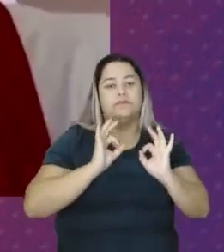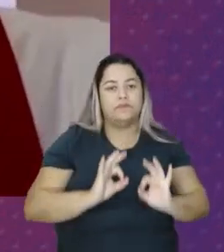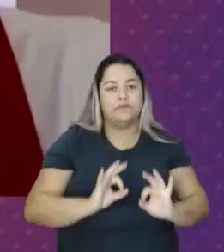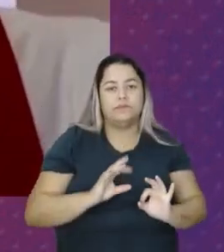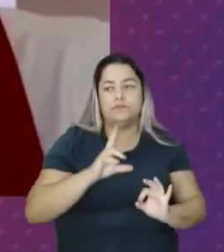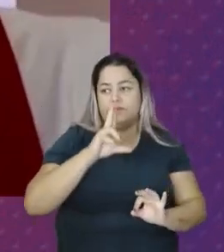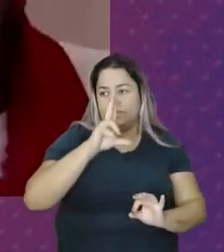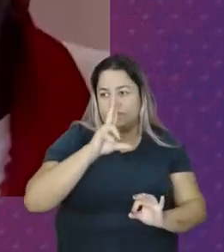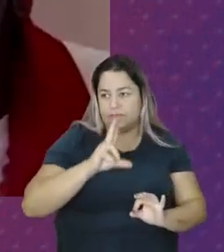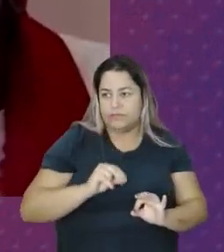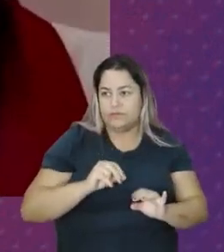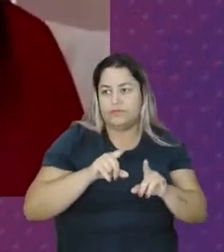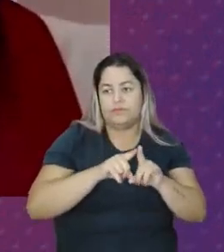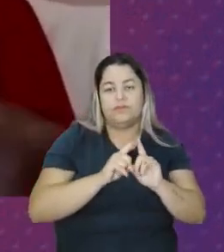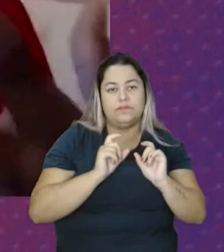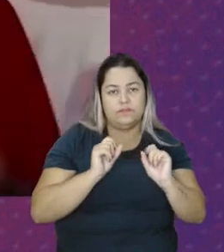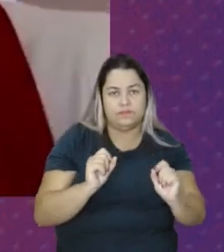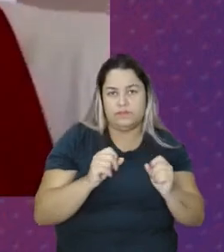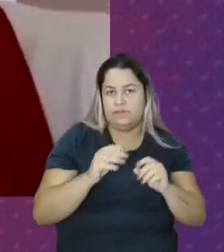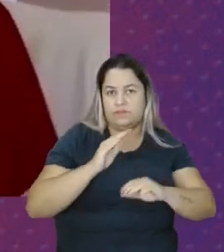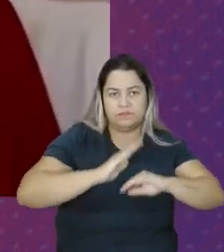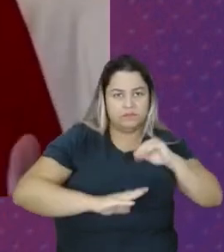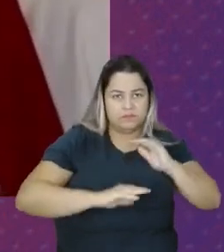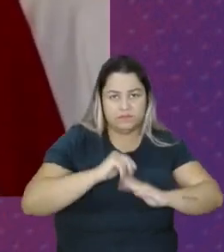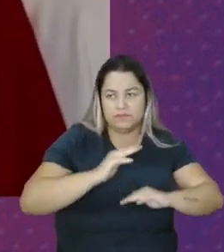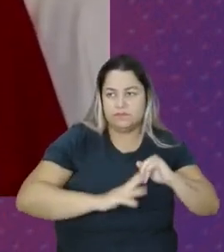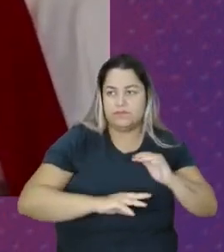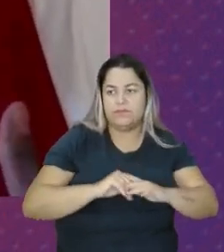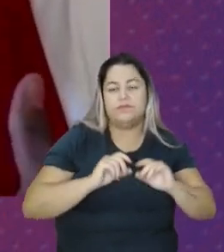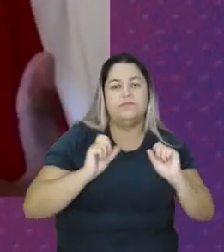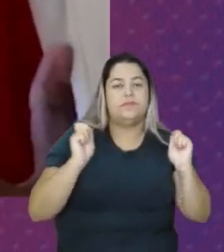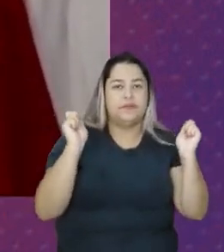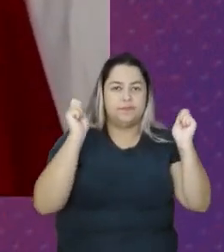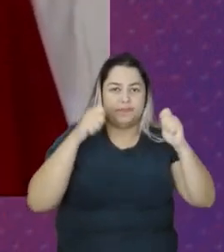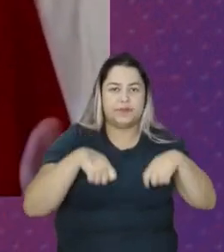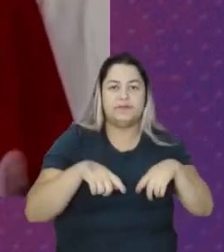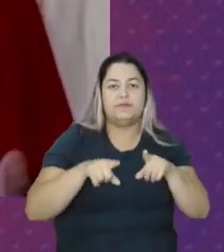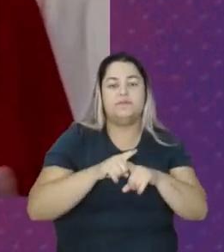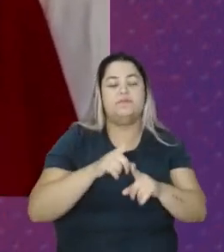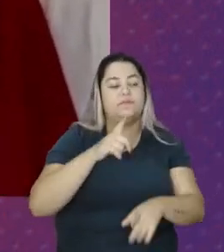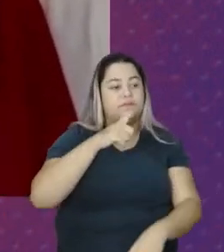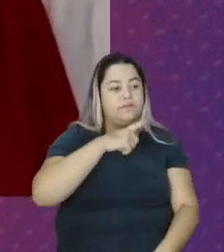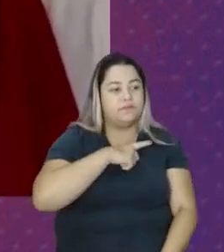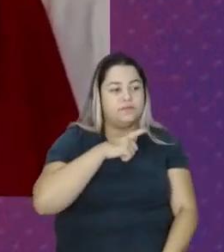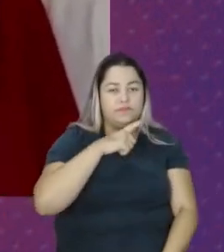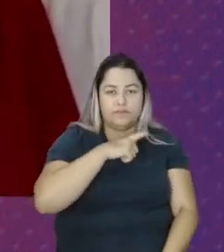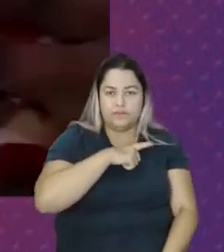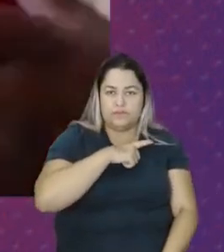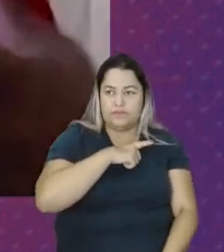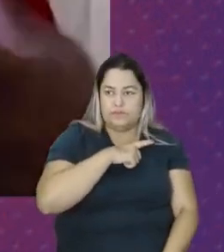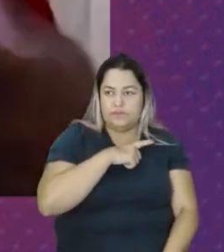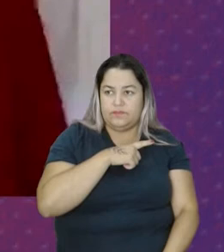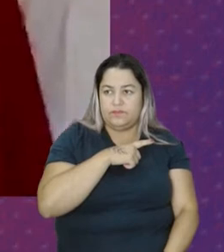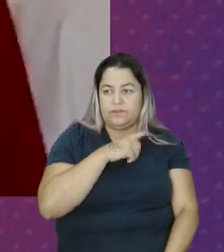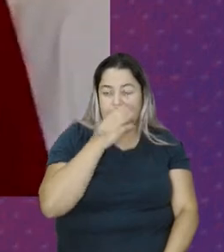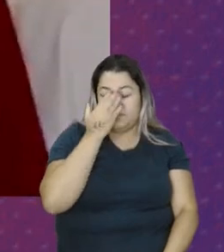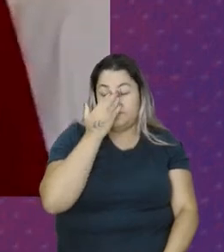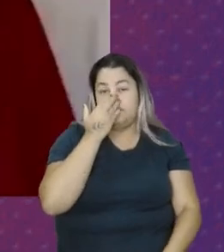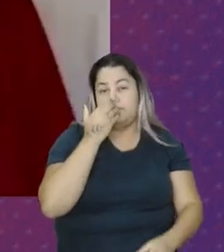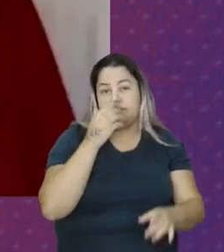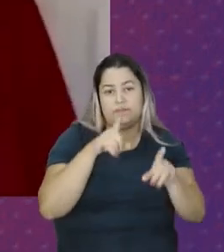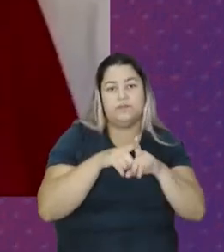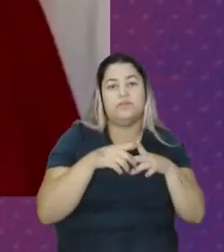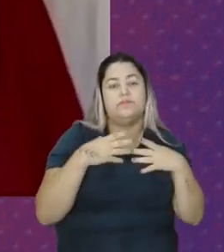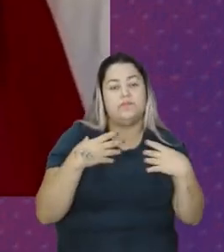não caracterizando de forma que vai depreciar. Então, nós precisamos ter medidas como essas assumidas